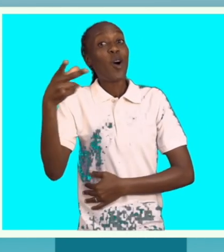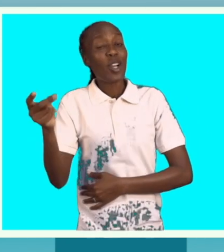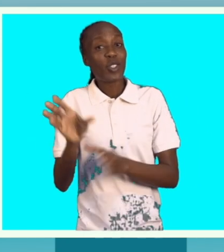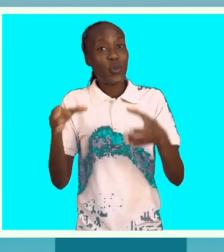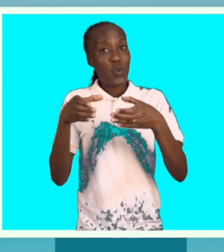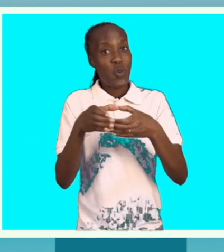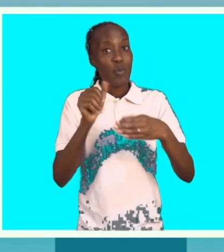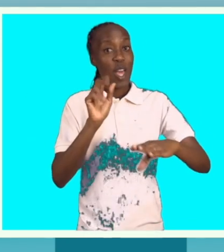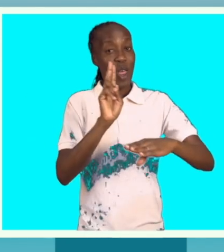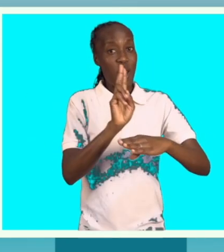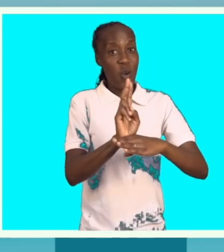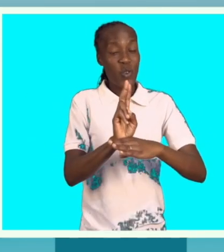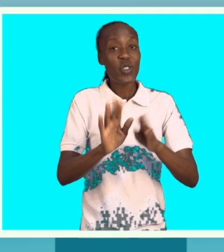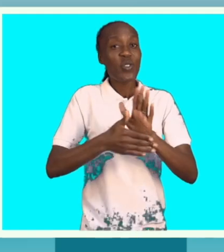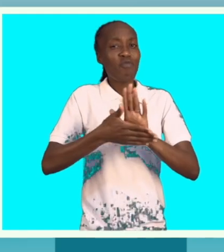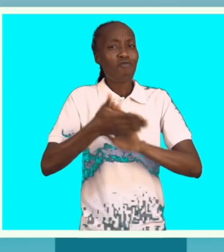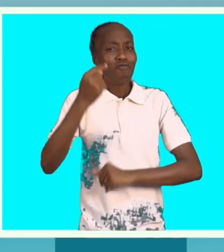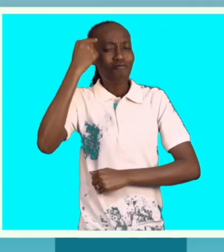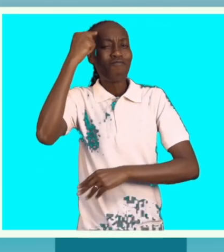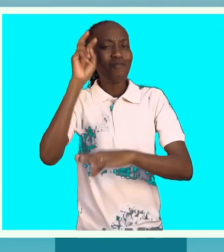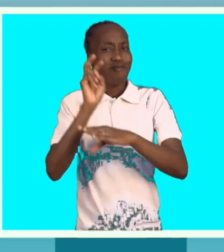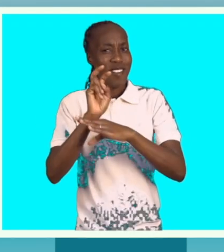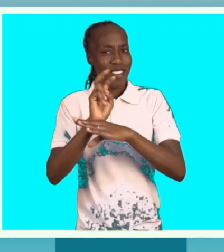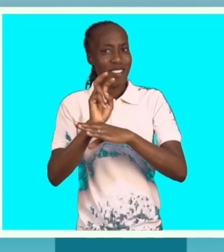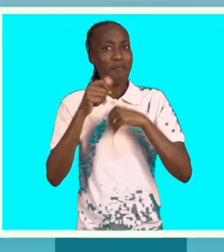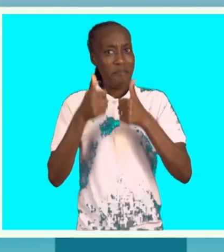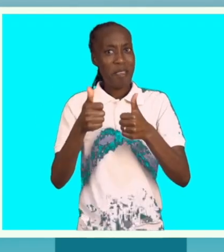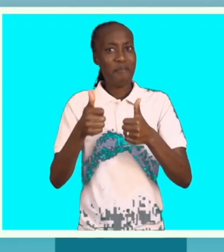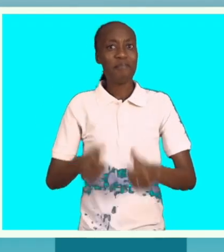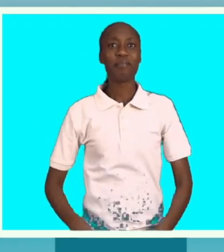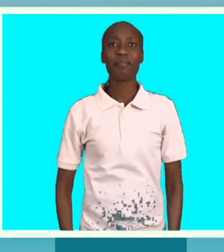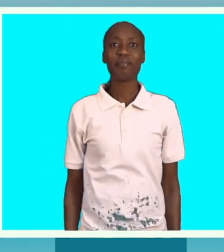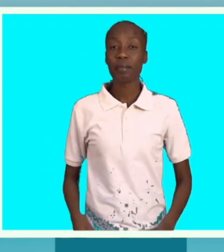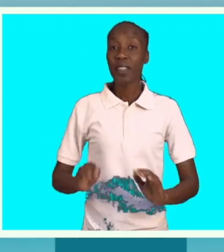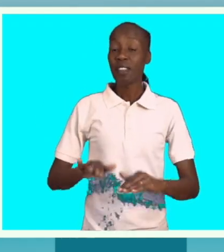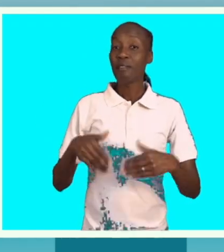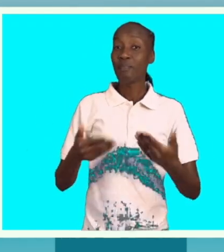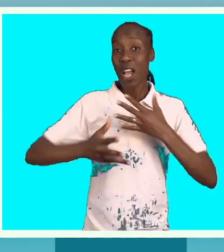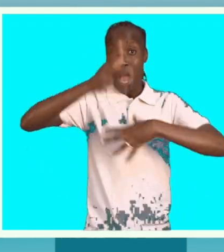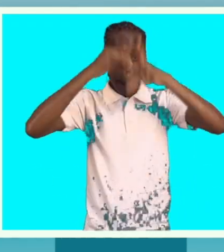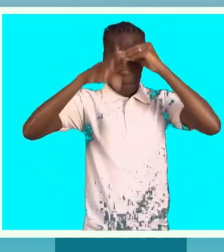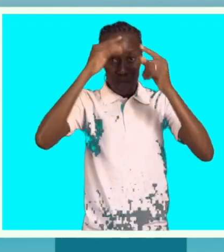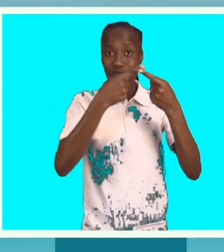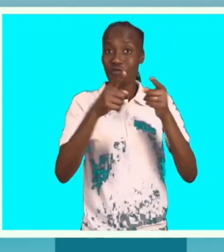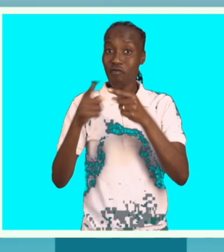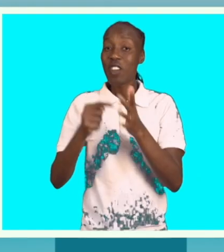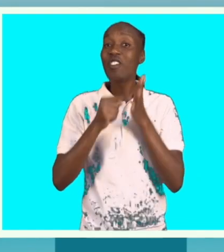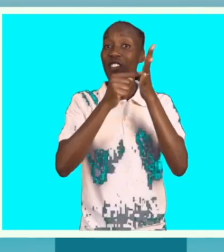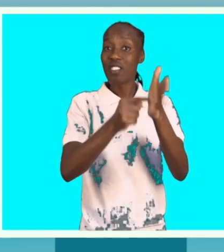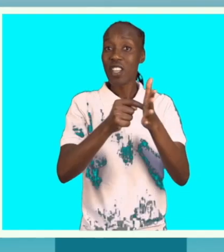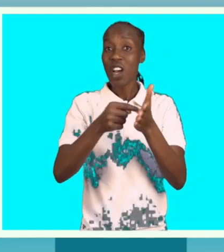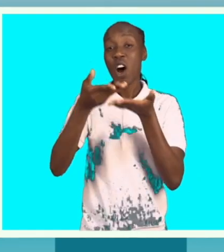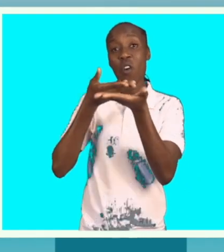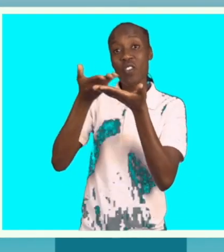esta pode ter sido uma simples brincadeira, mas para estes atletas foi um momento memorável.